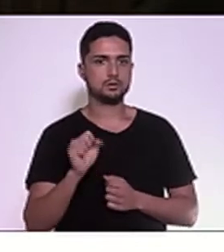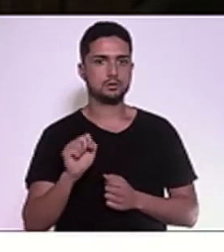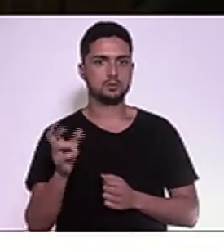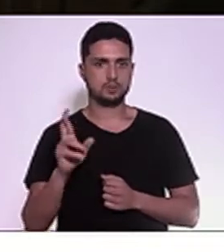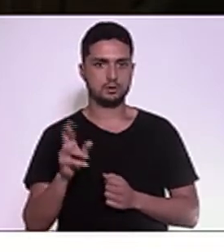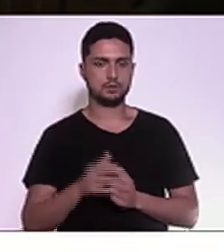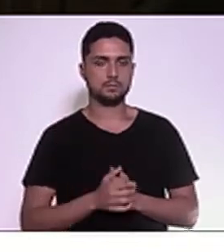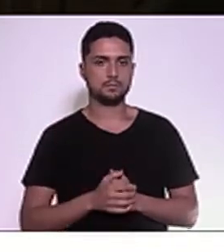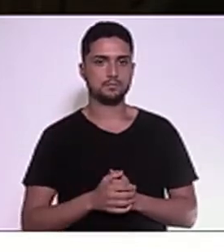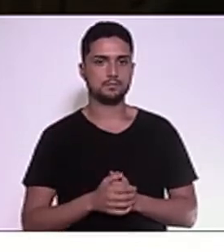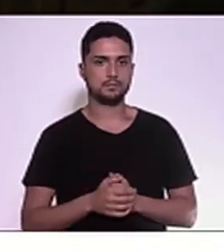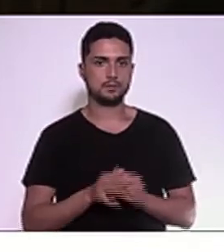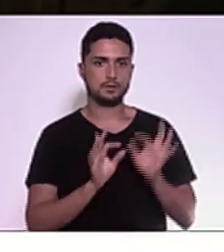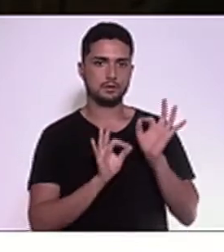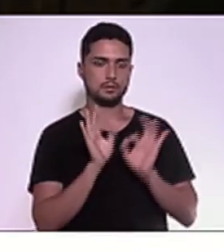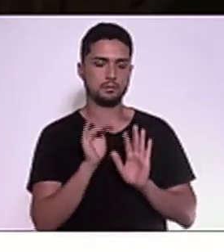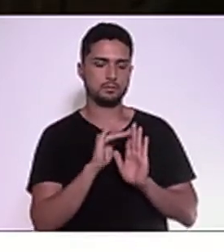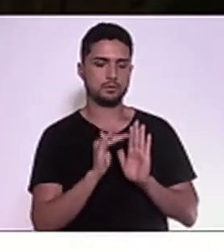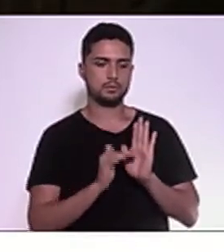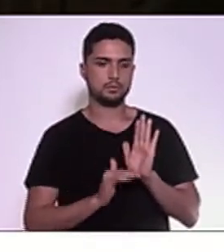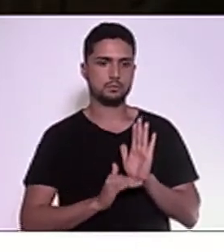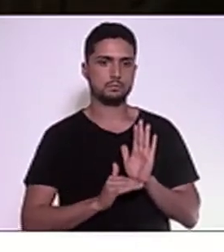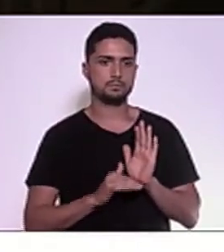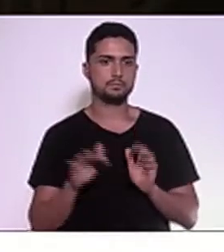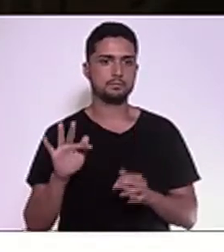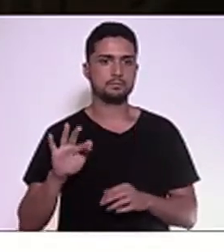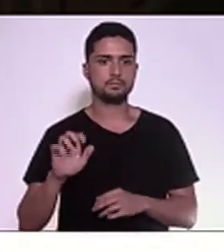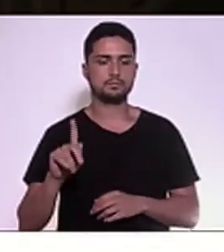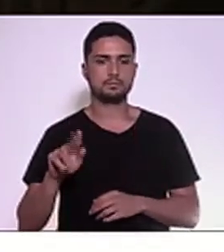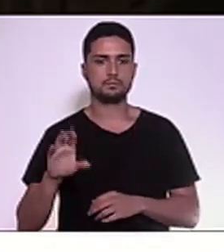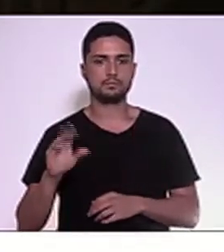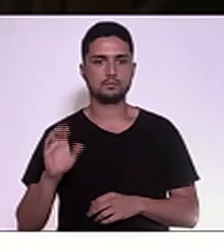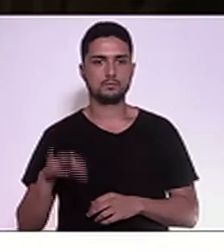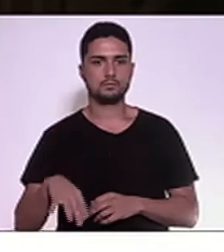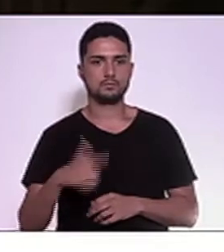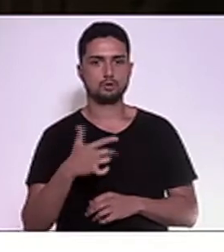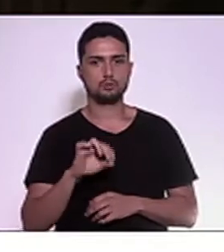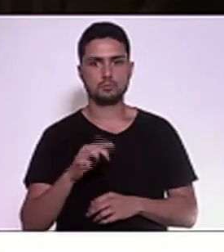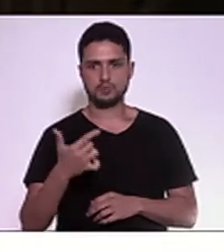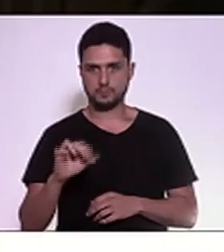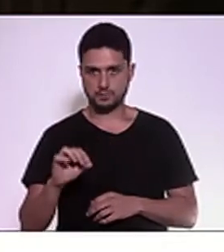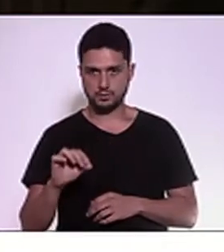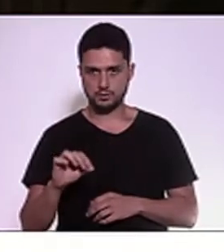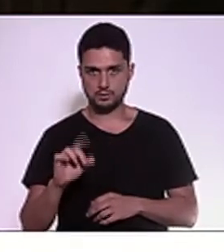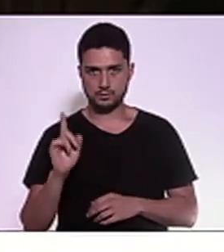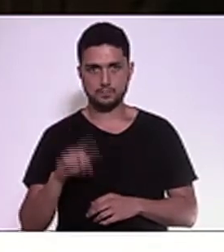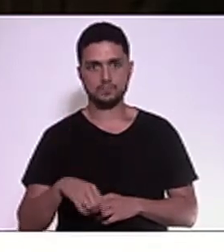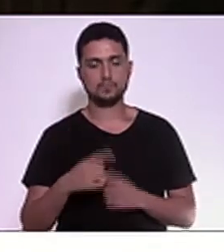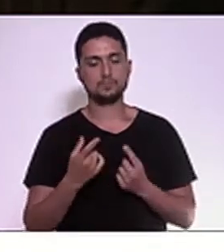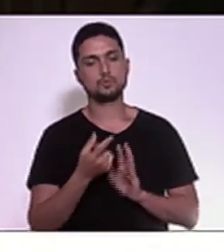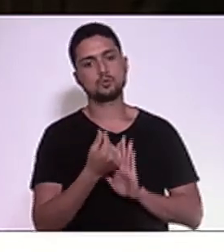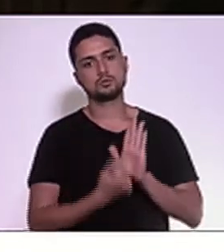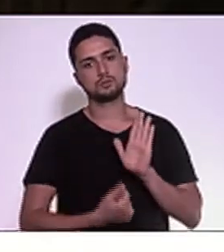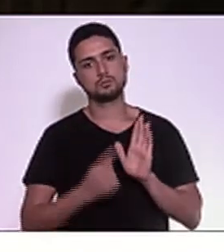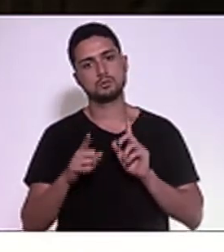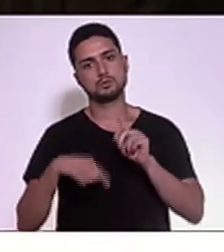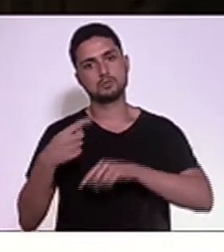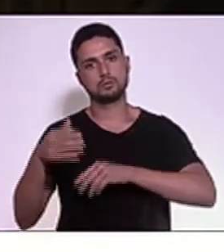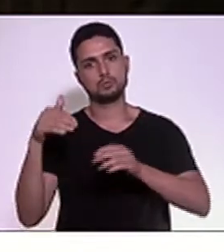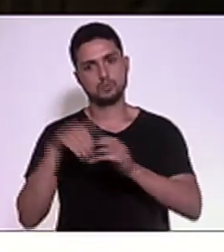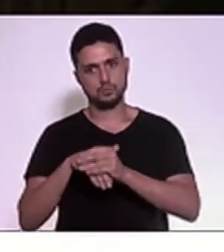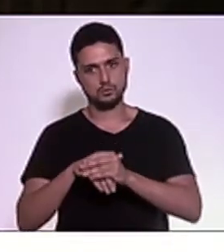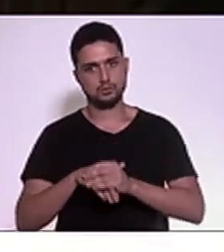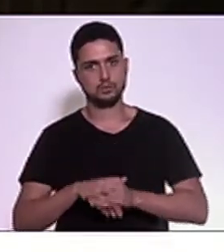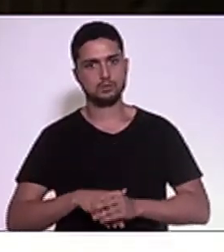1.817.878. E a programação do FEPROCON para 2020, orçamento que a gente ainda vai